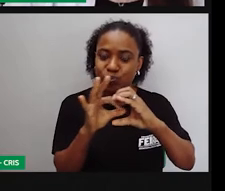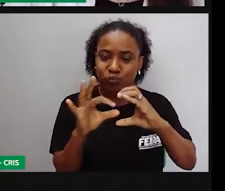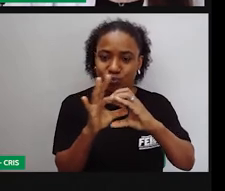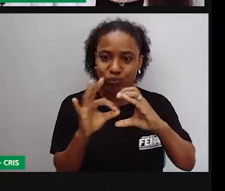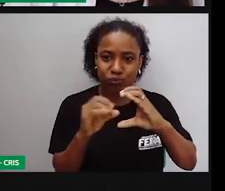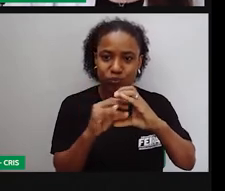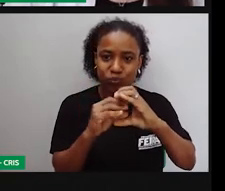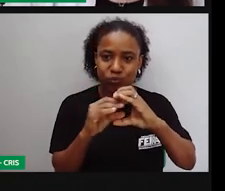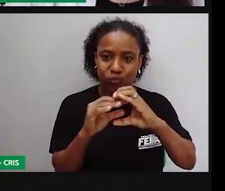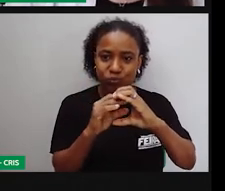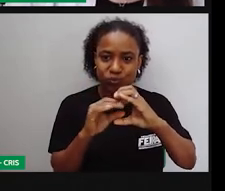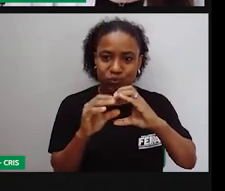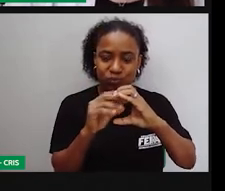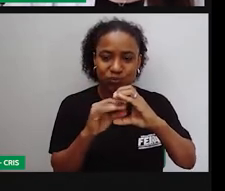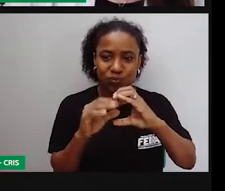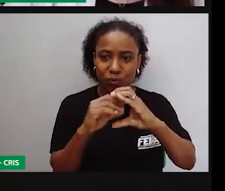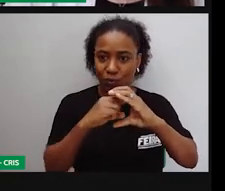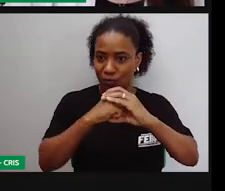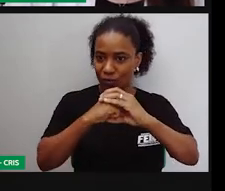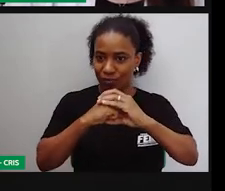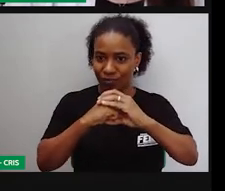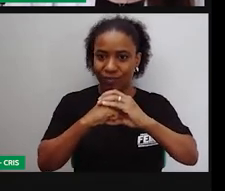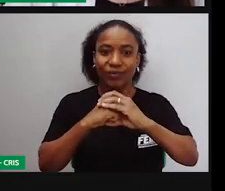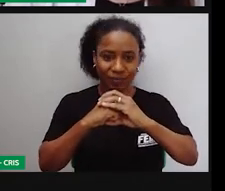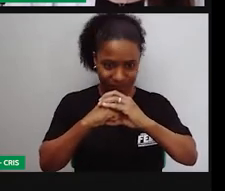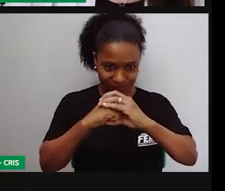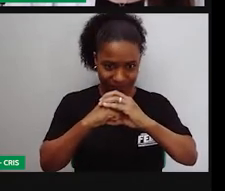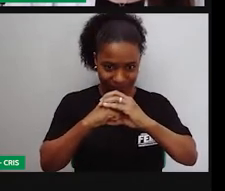manter o formato da célula. Olha ela aqui,